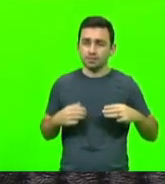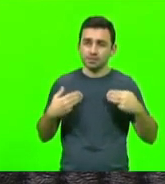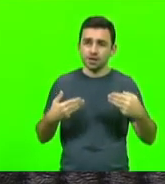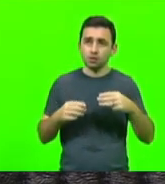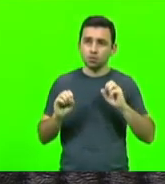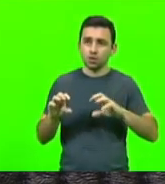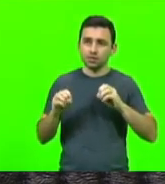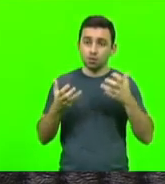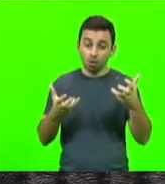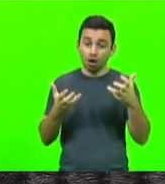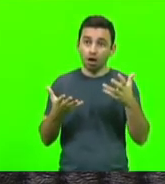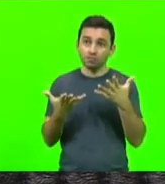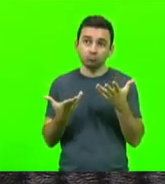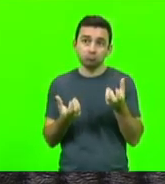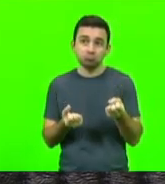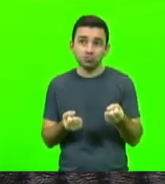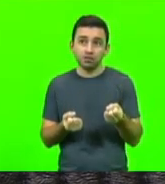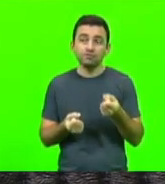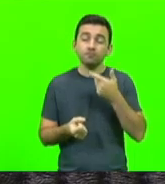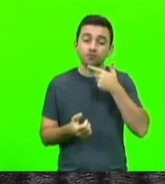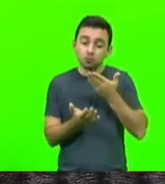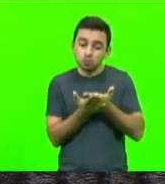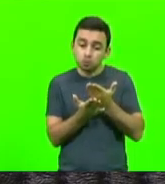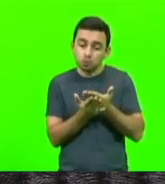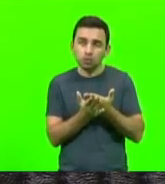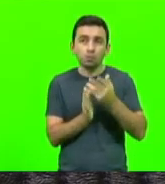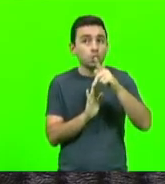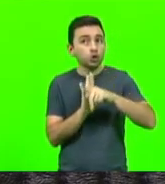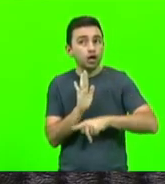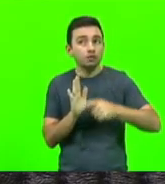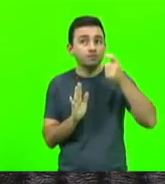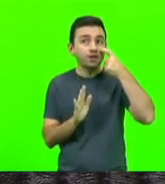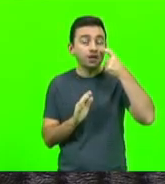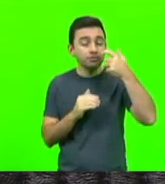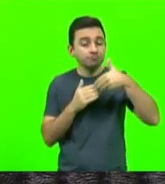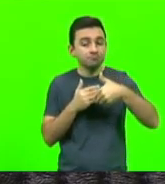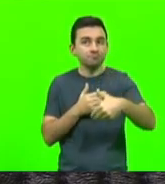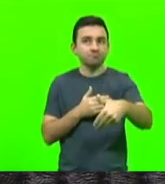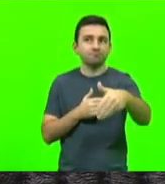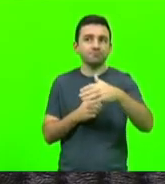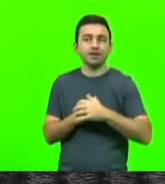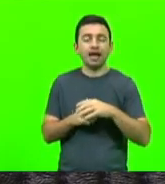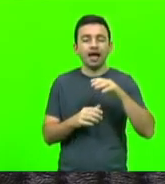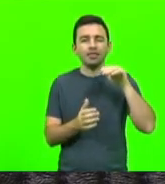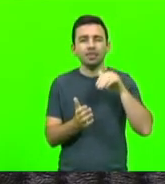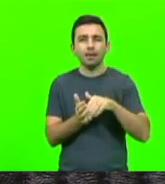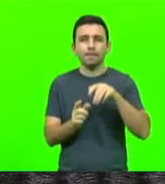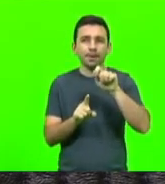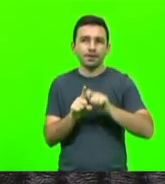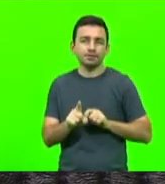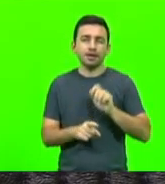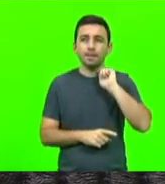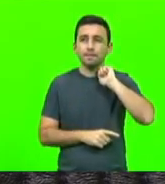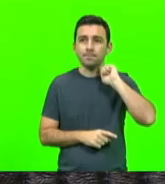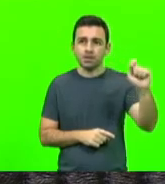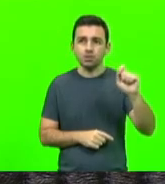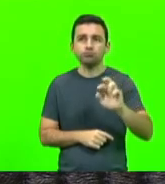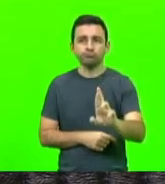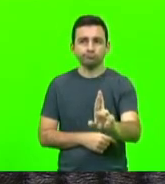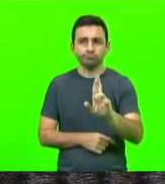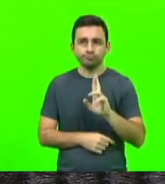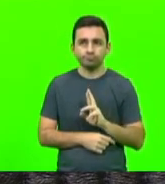de acatar um estudo e um projeto para os próximos dias, até o mês de abril, ficaram de dar um retorno, um